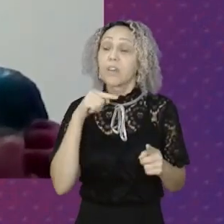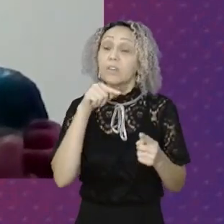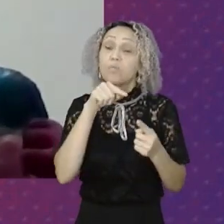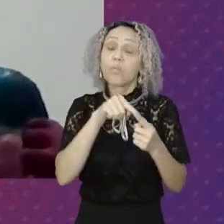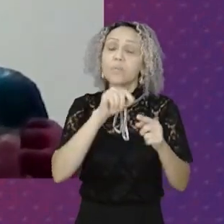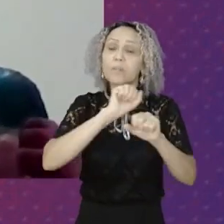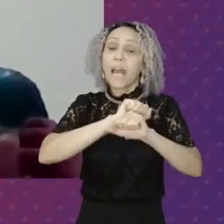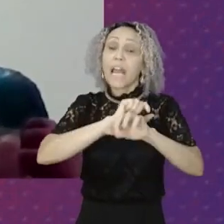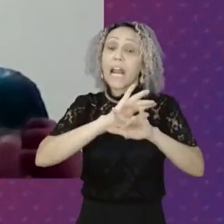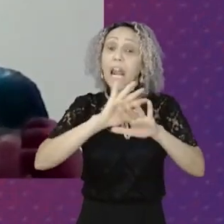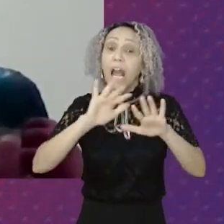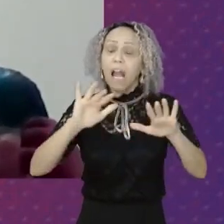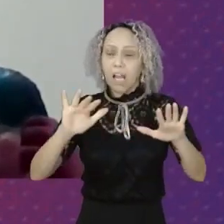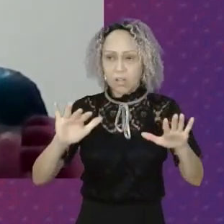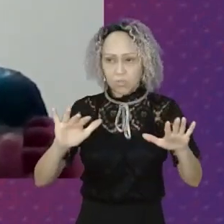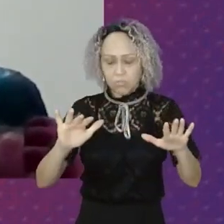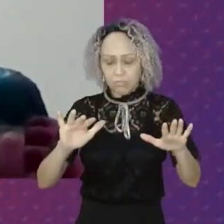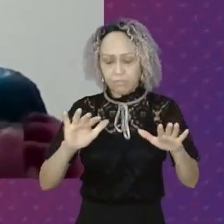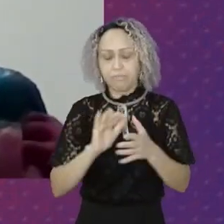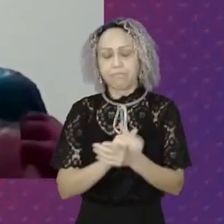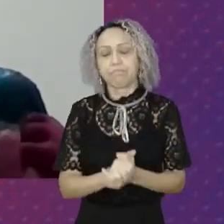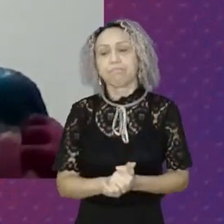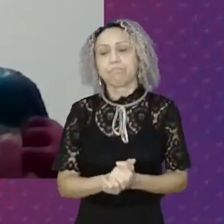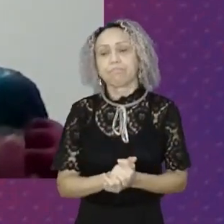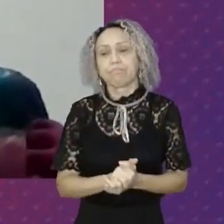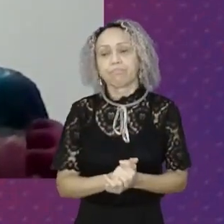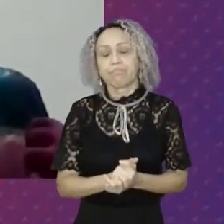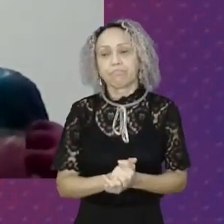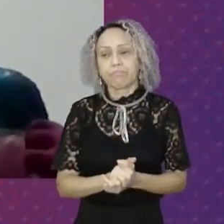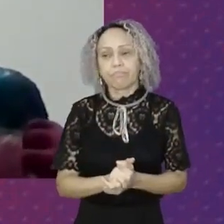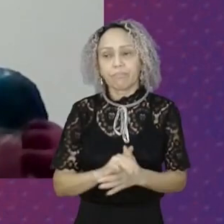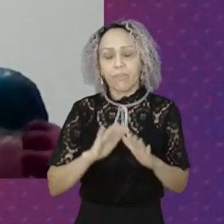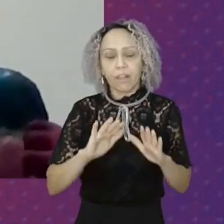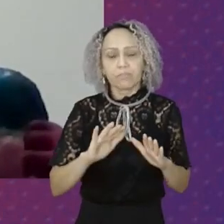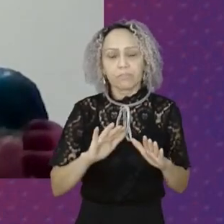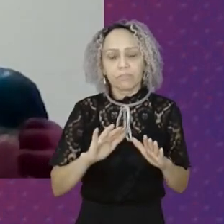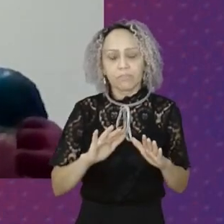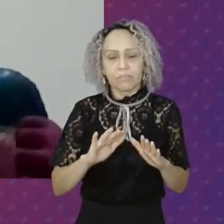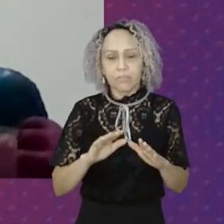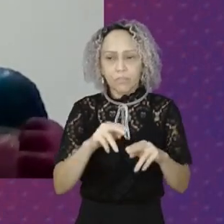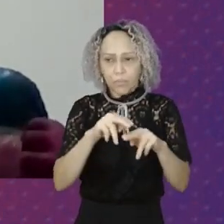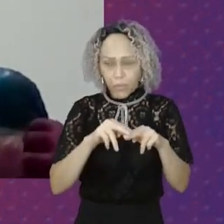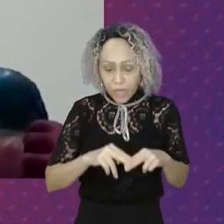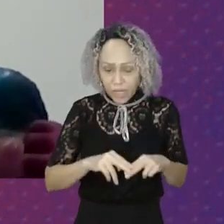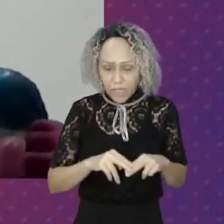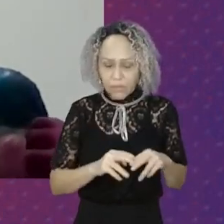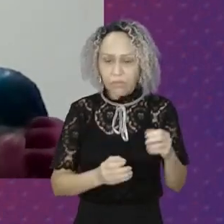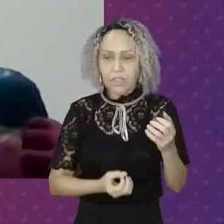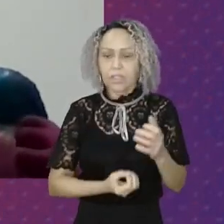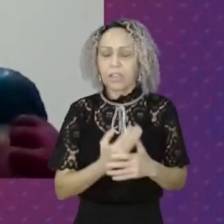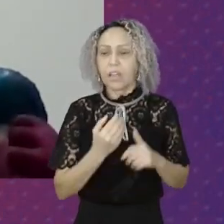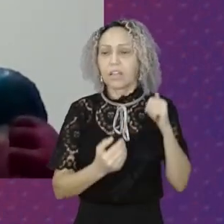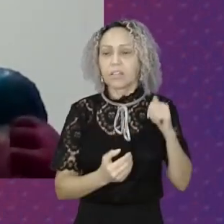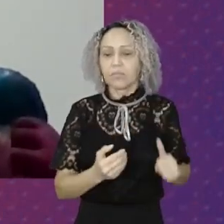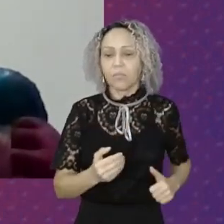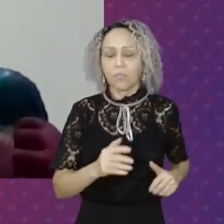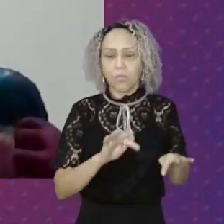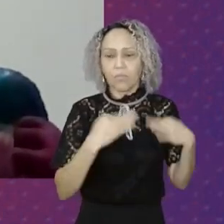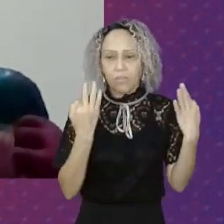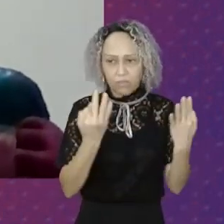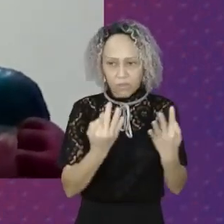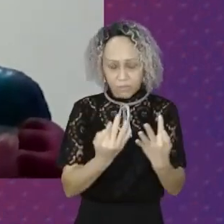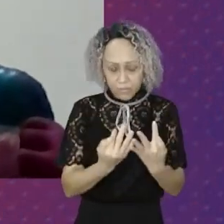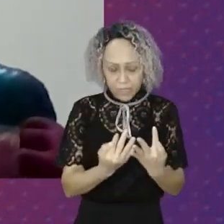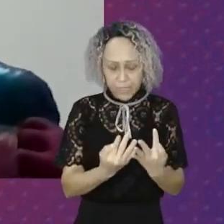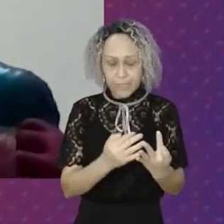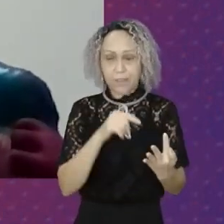a unificação de todos. Então, daí foi criado o programa Bolsa Família, que além da